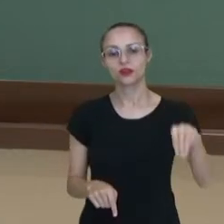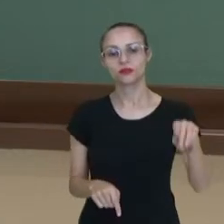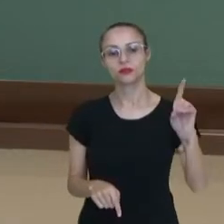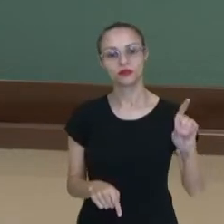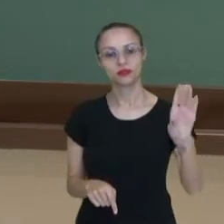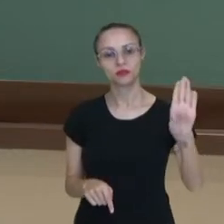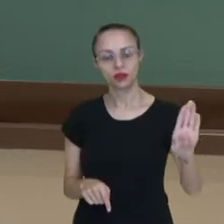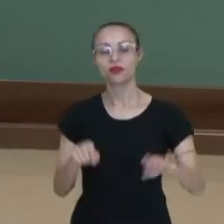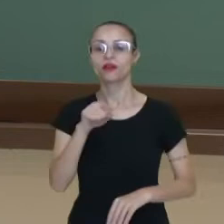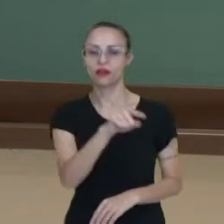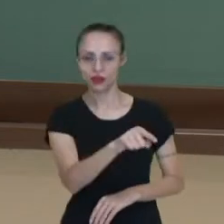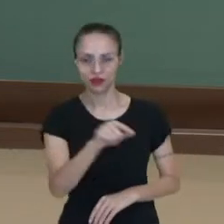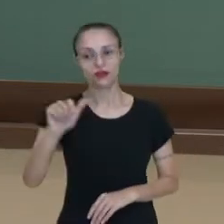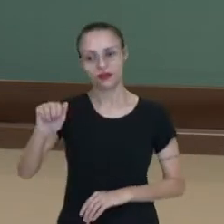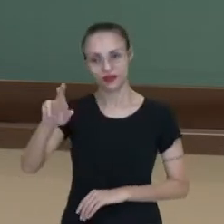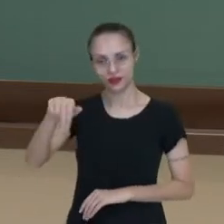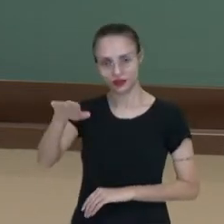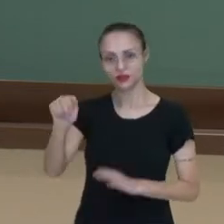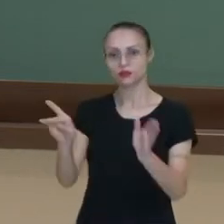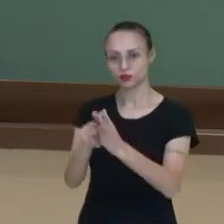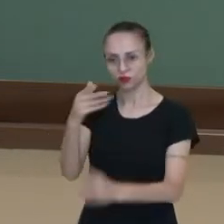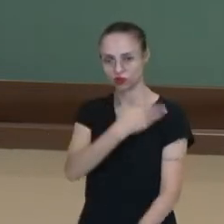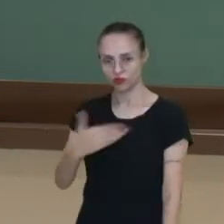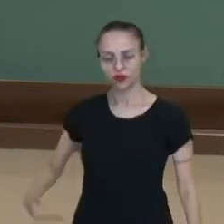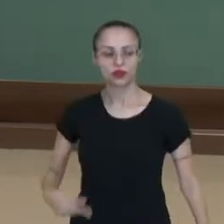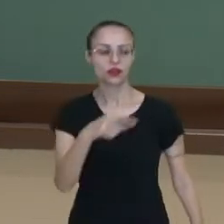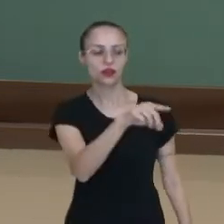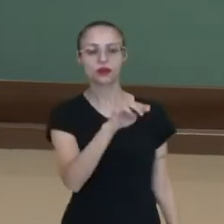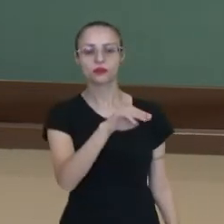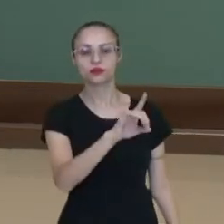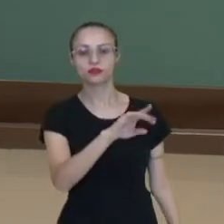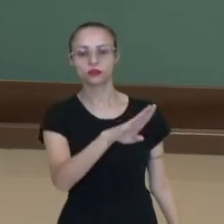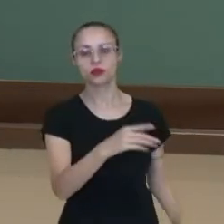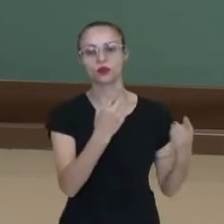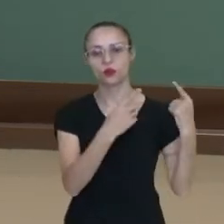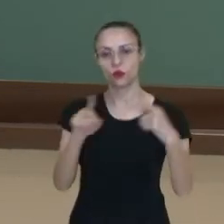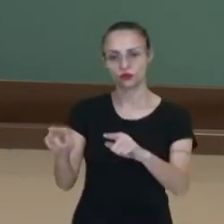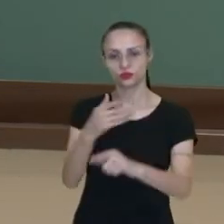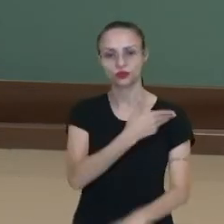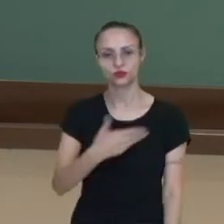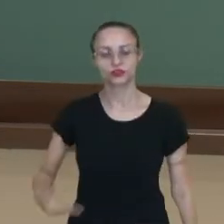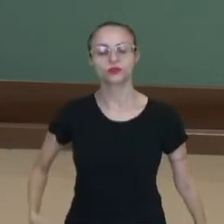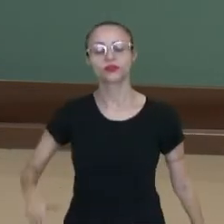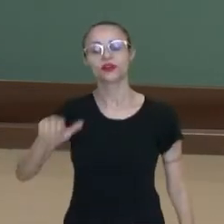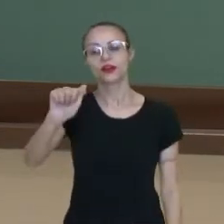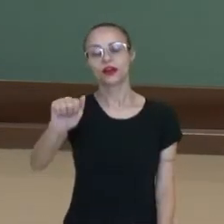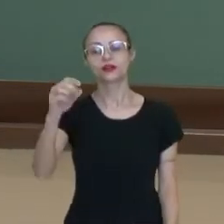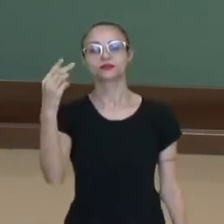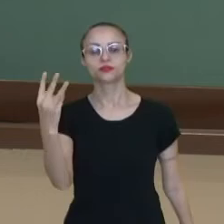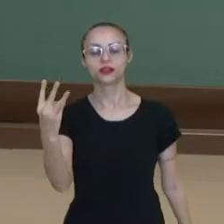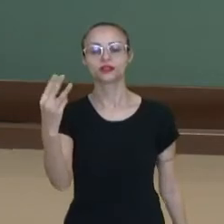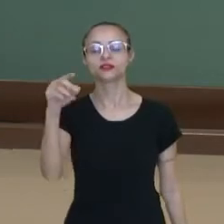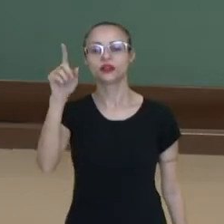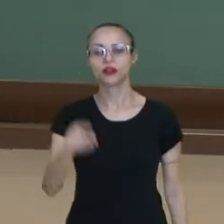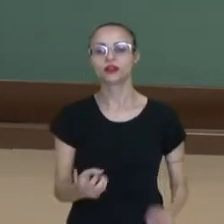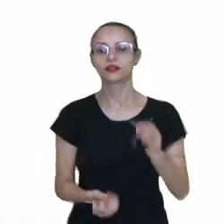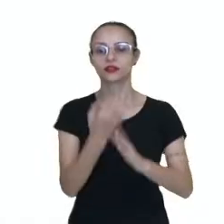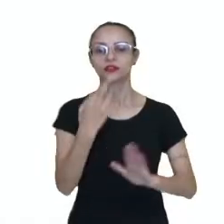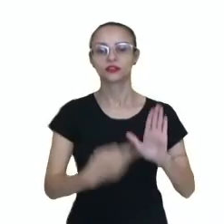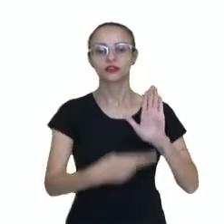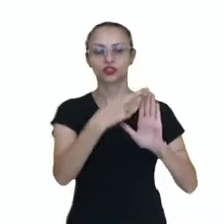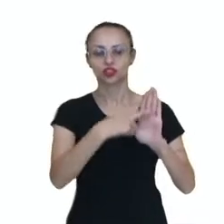do governo, a Arena, e um partido de oposição ao governo, o MDB. E o ato institucional número 3 estabelecia